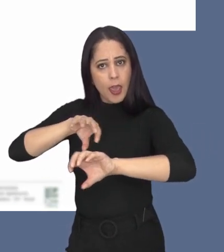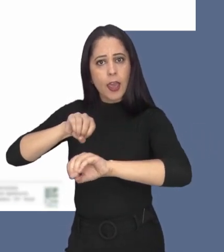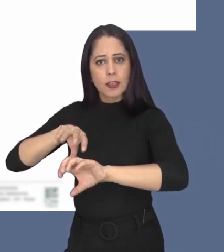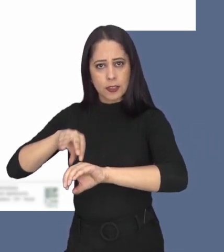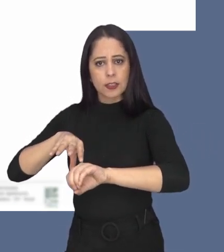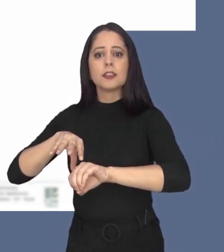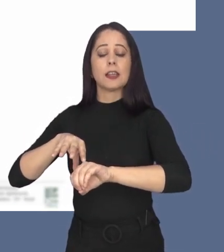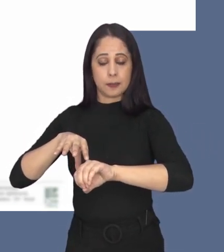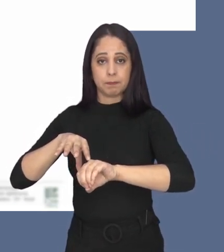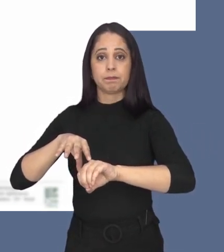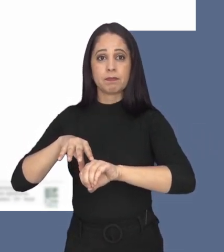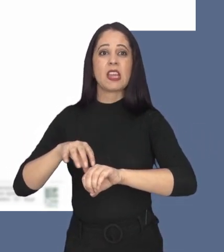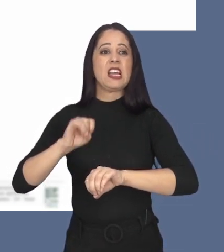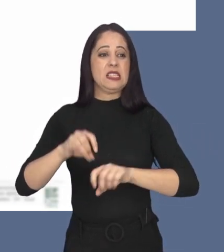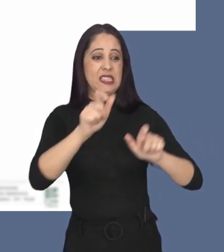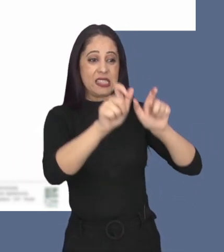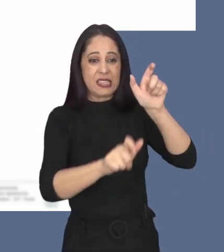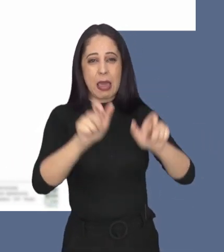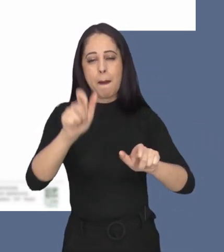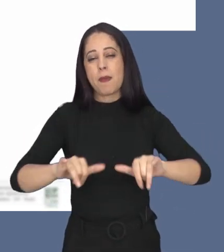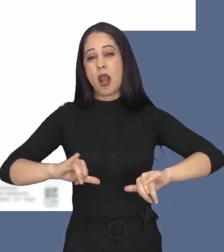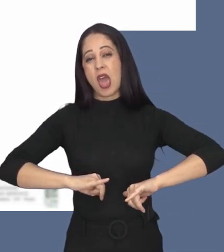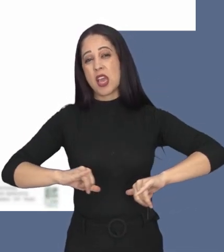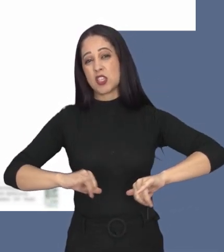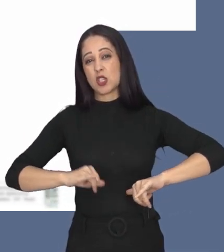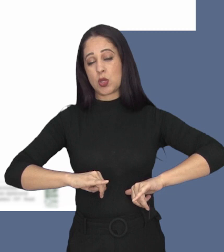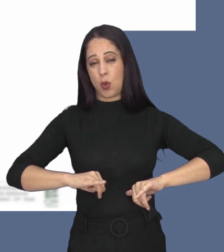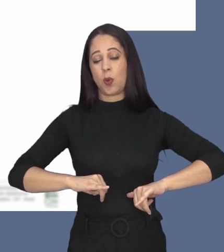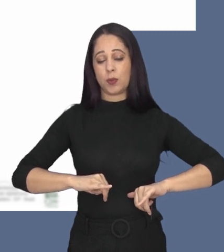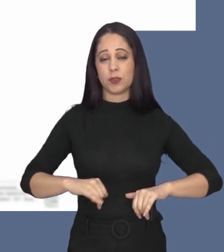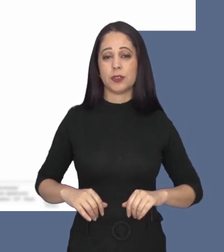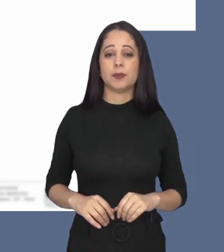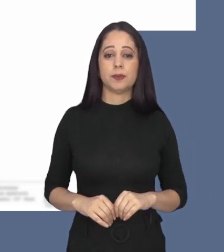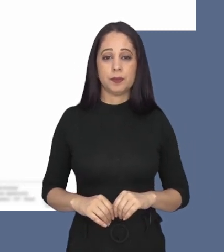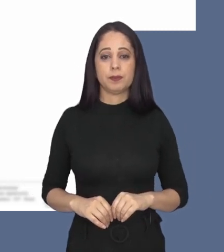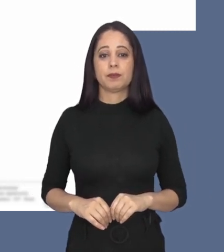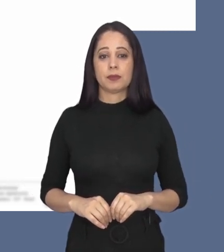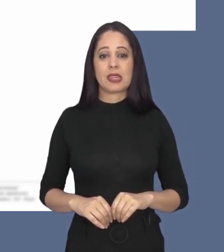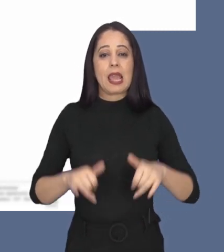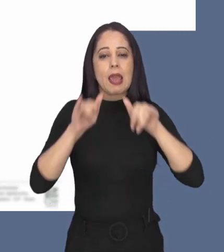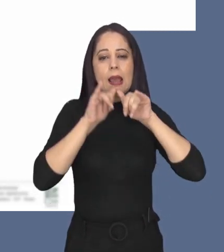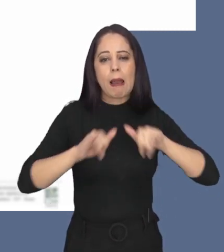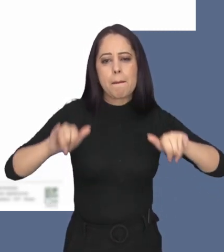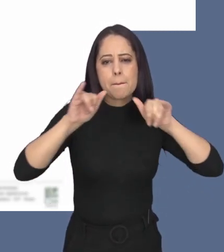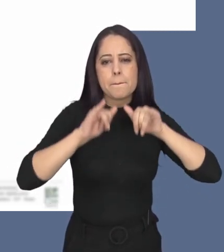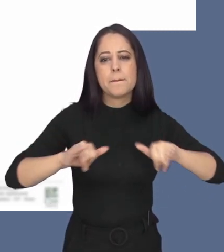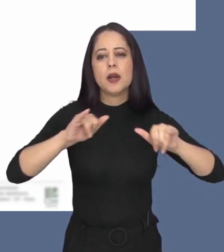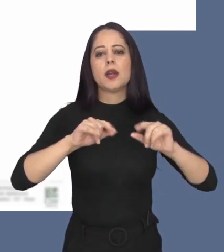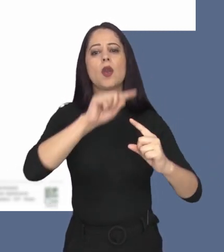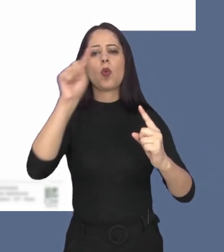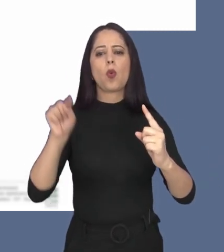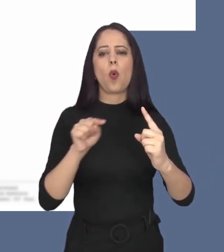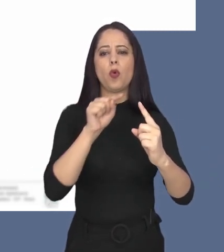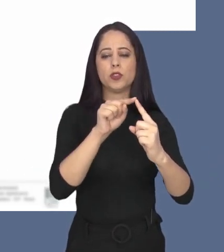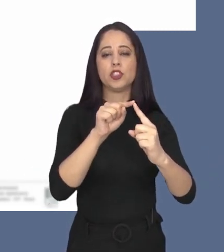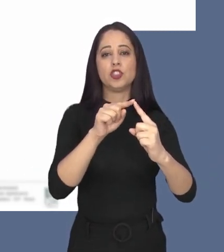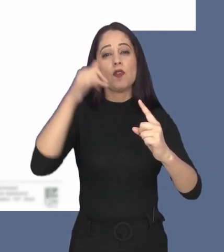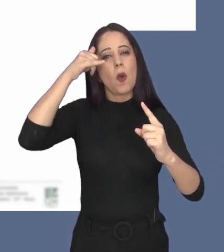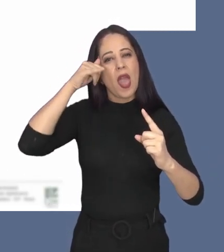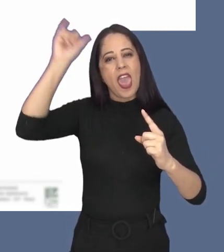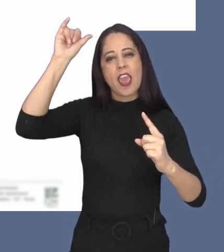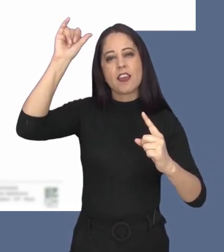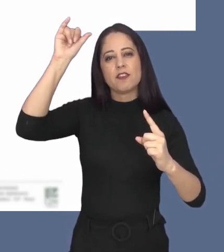crime sofrido pelas mulheres no interior dos ônibus do transporte coletivo. Campanhas institucionais voltadas